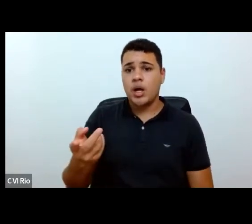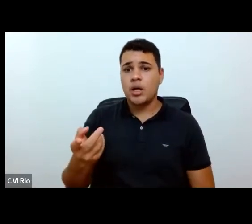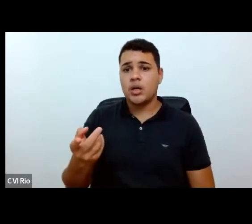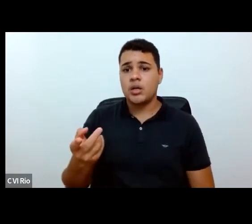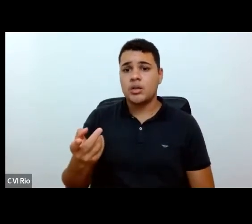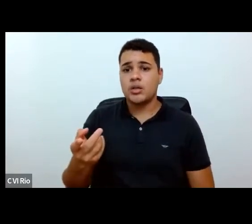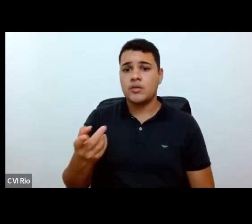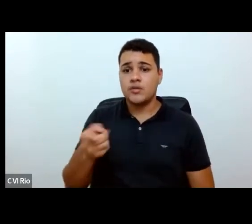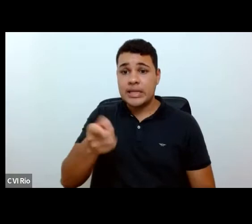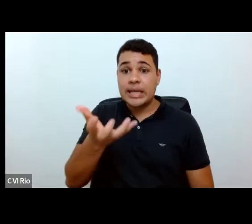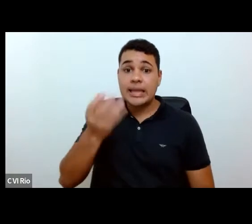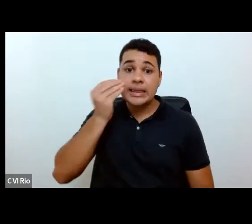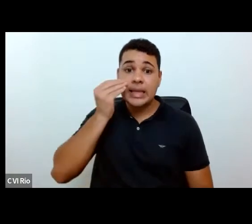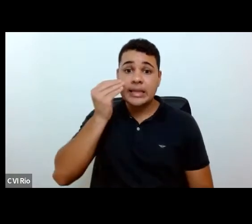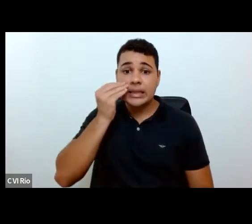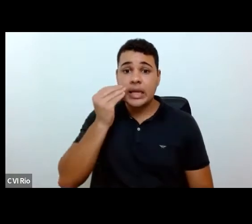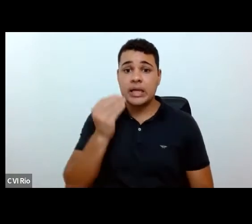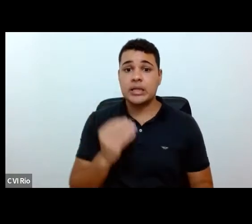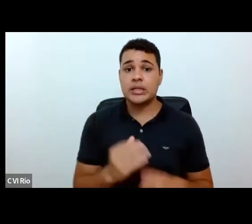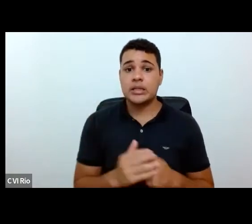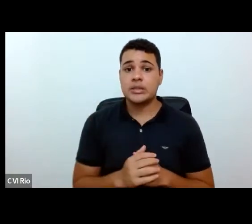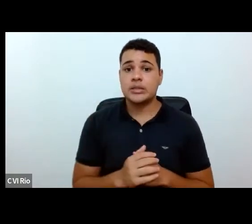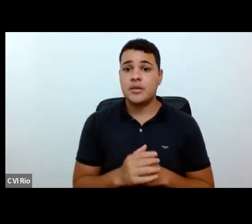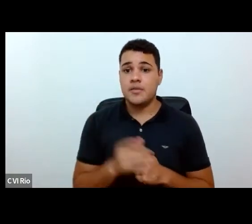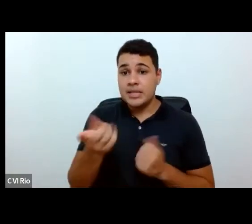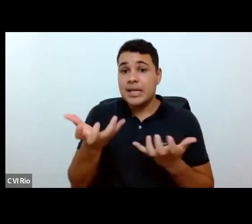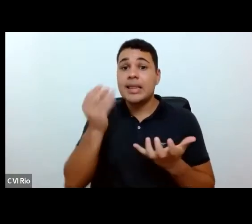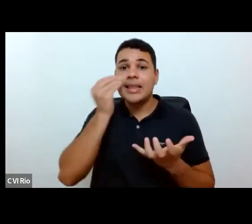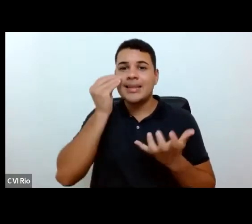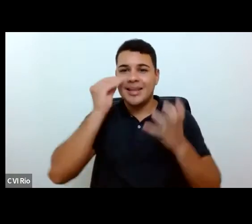a tentar concluir a sua fala?